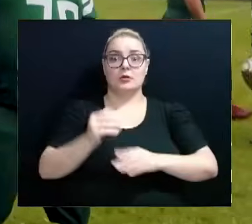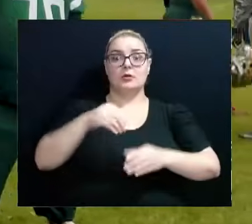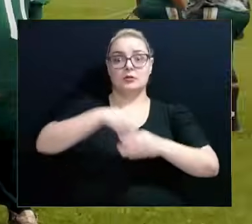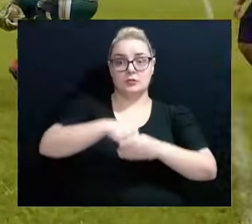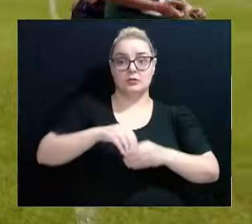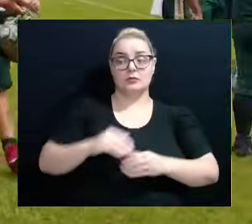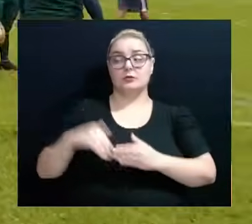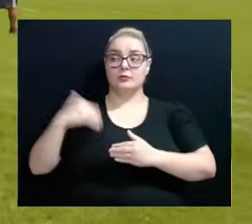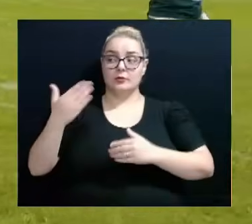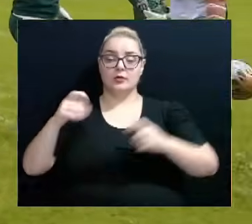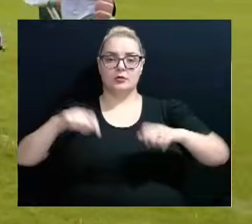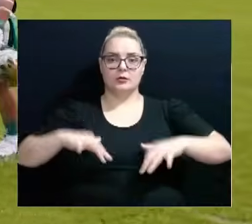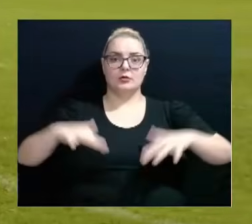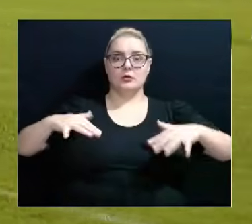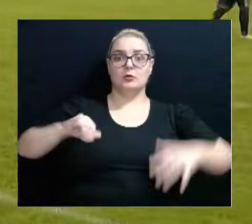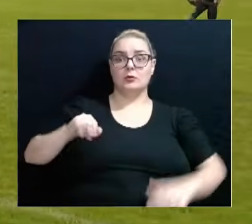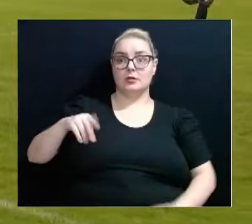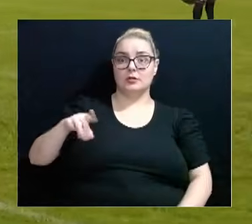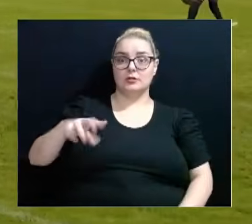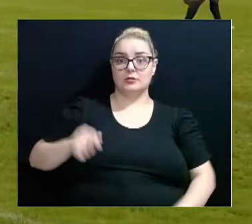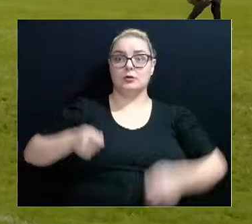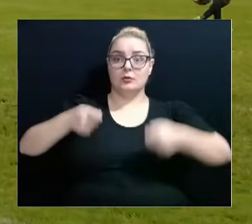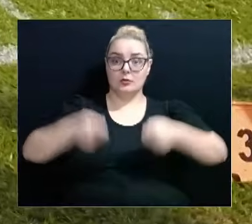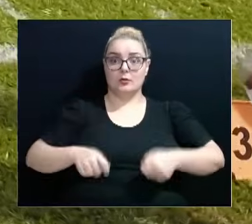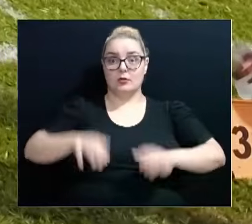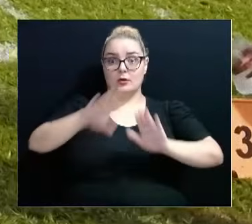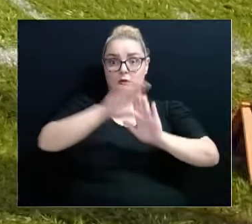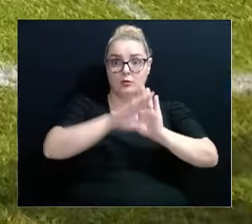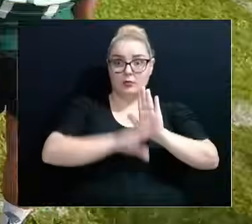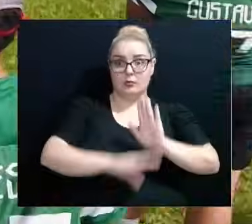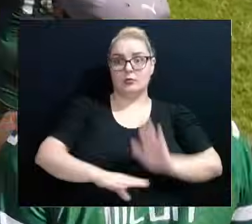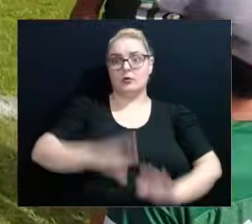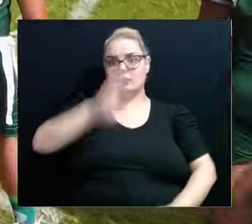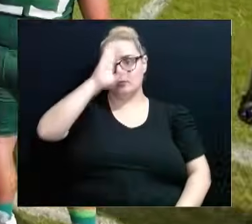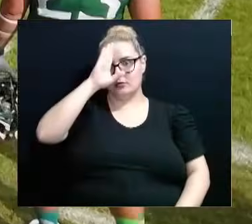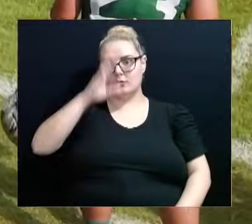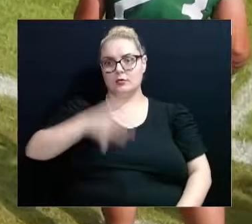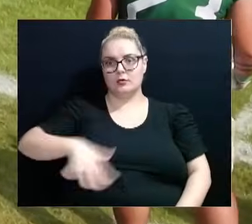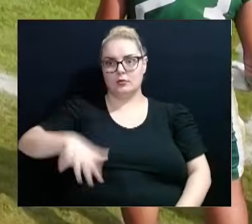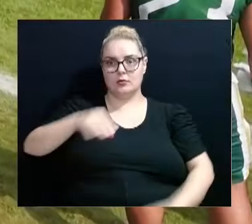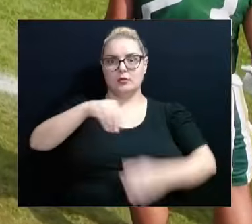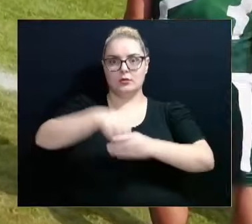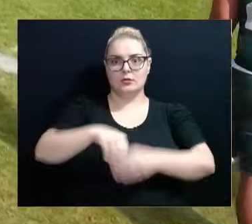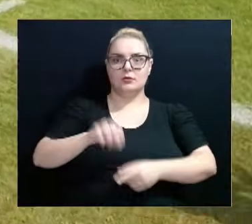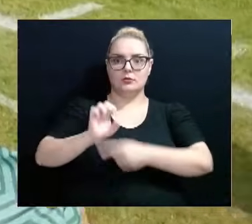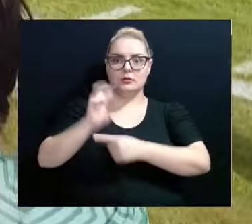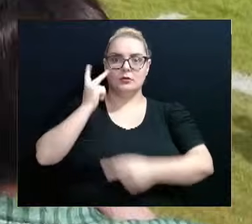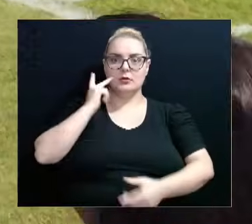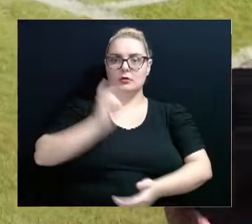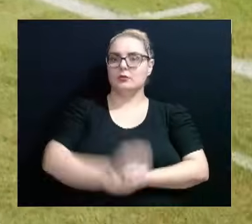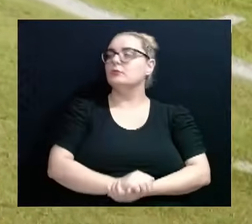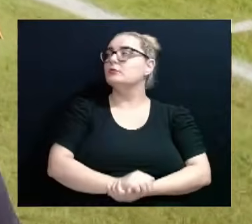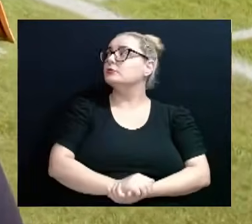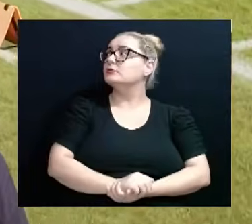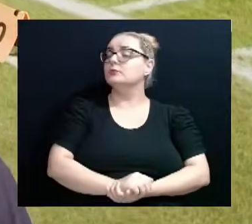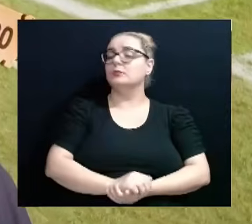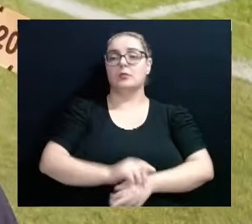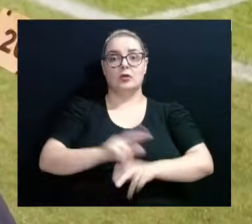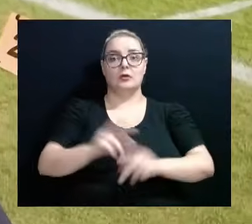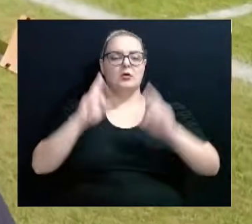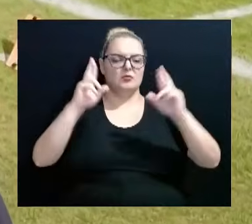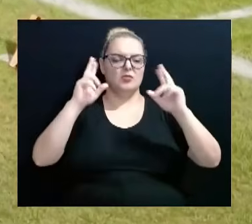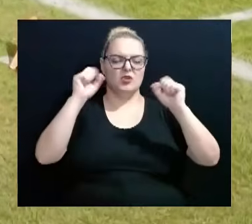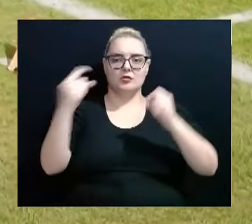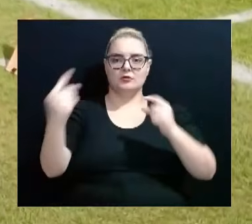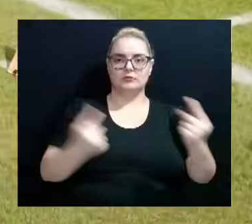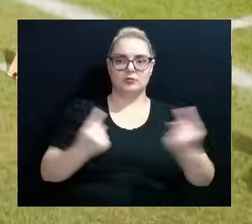também conquistou o Paulista de Flag em 2022 e no mesmo ano chegou à elite estadual, a SPFL. O